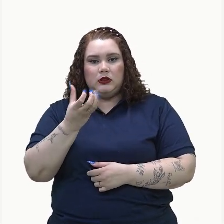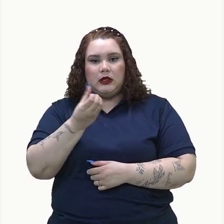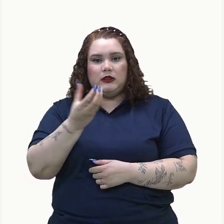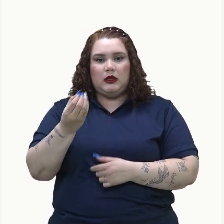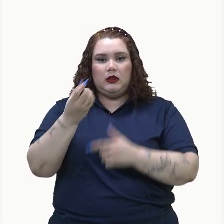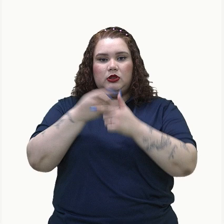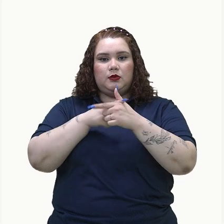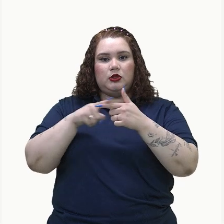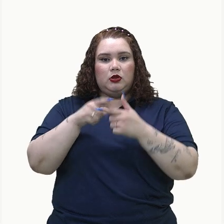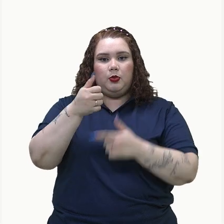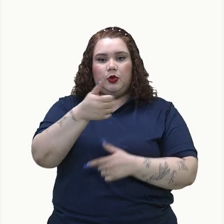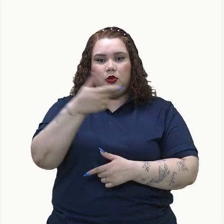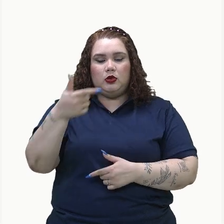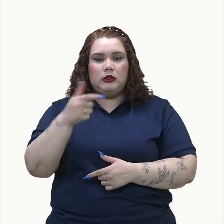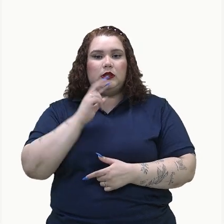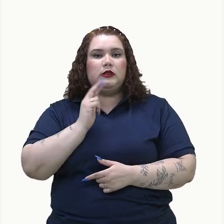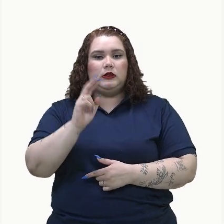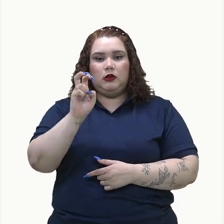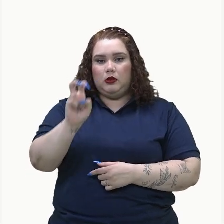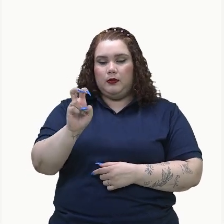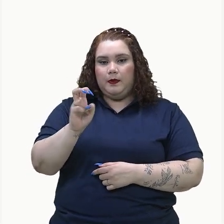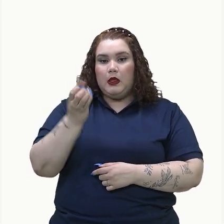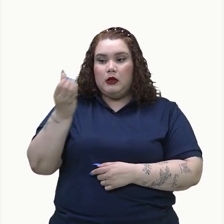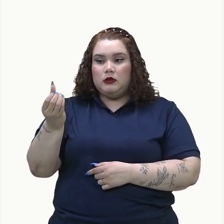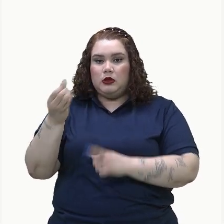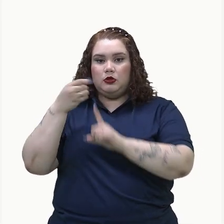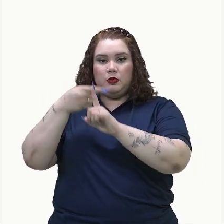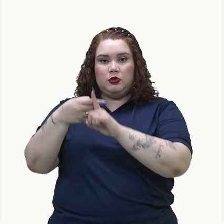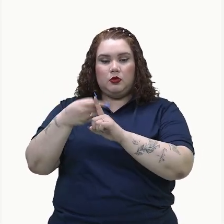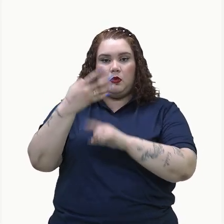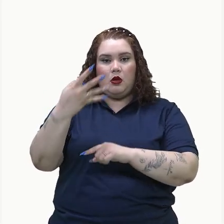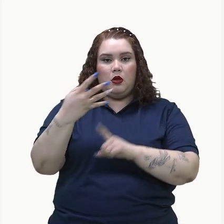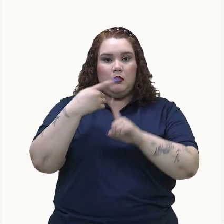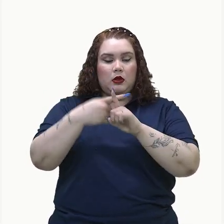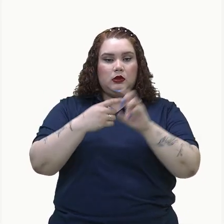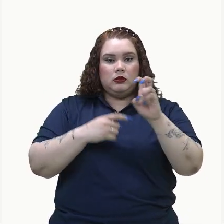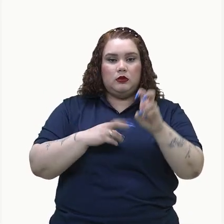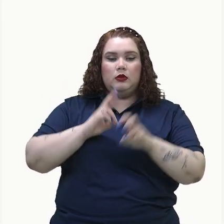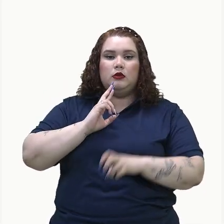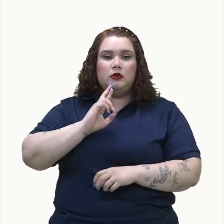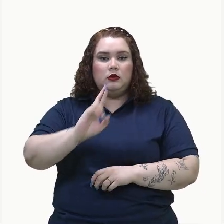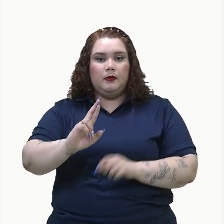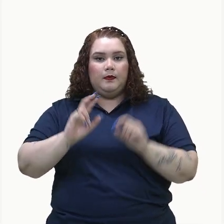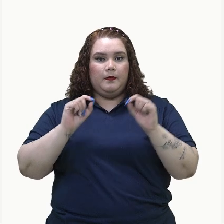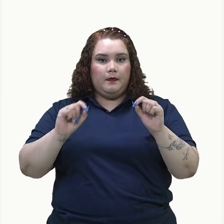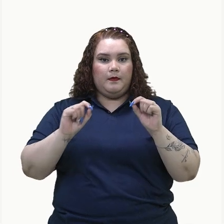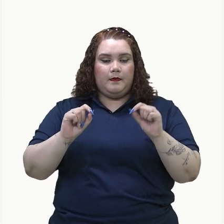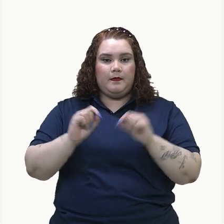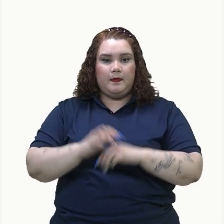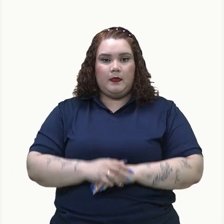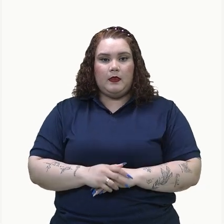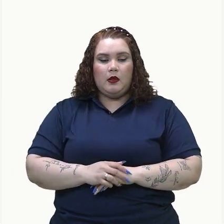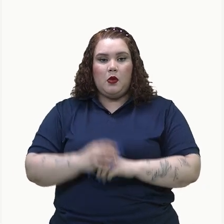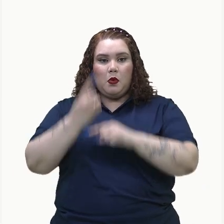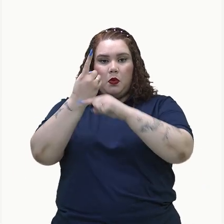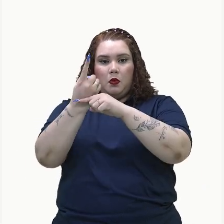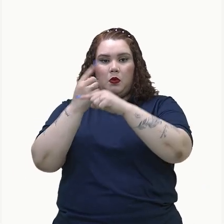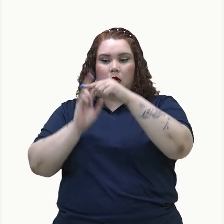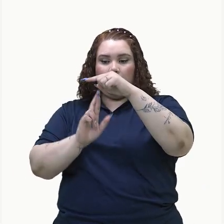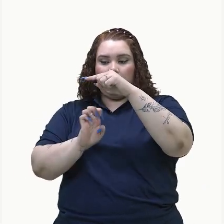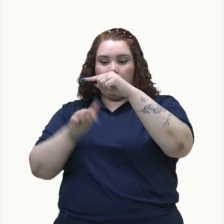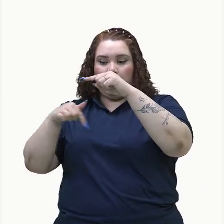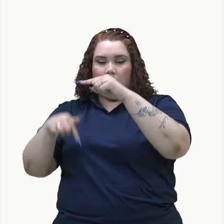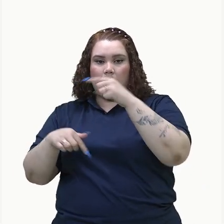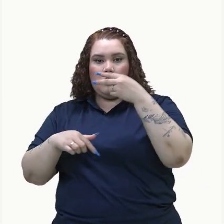somo 6 mais 4 mais 5, o resultado, então, é 1 sobre RQ igual a 15